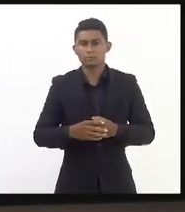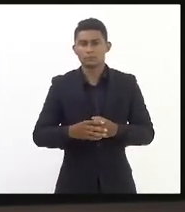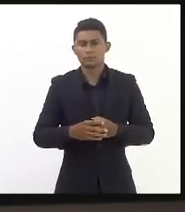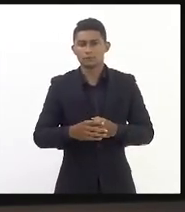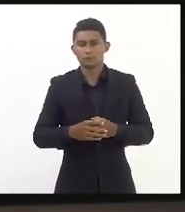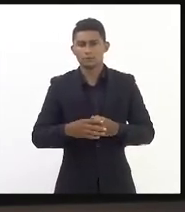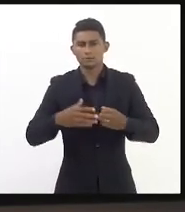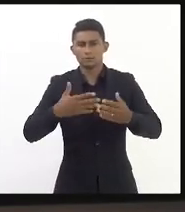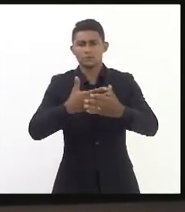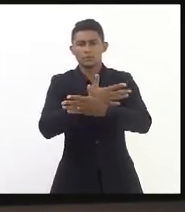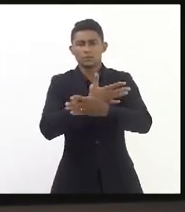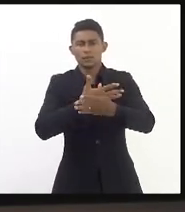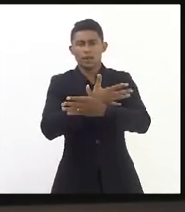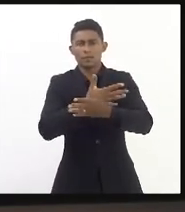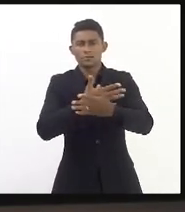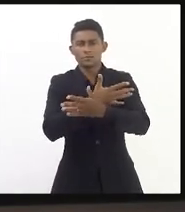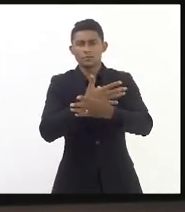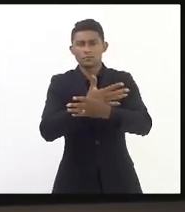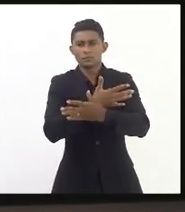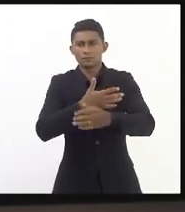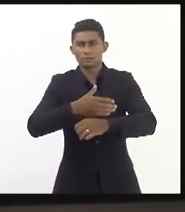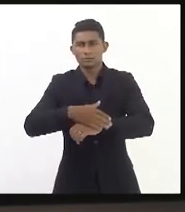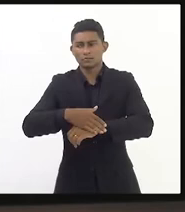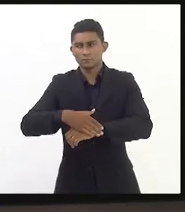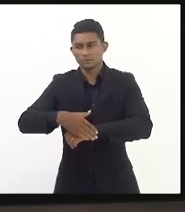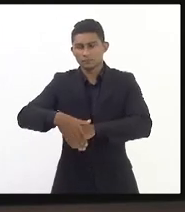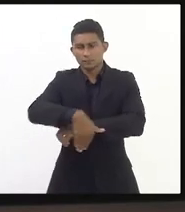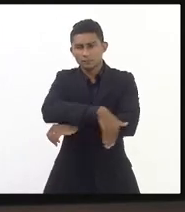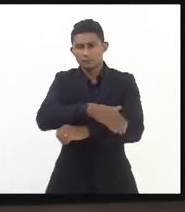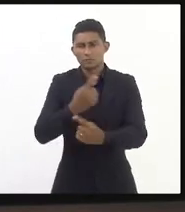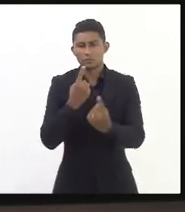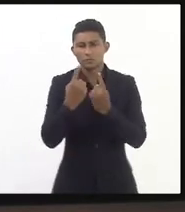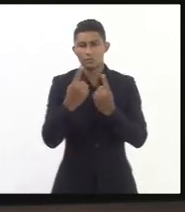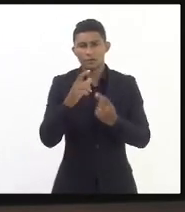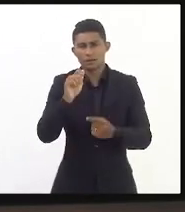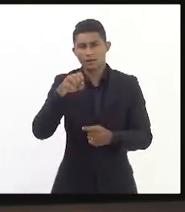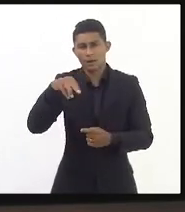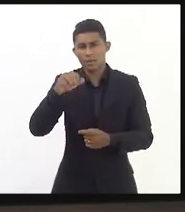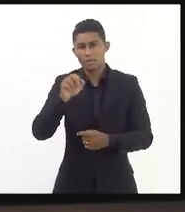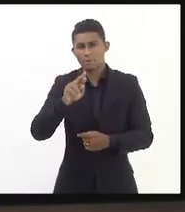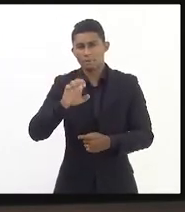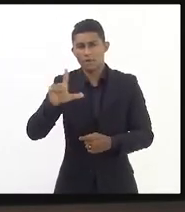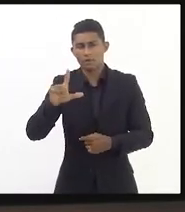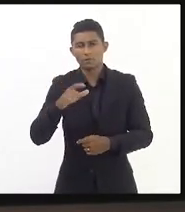naquela cidade ali na Amaral Peixoto, número 815, que